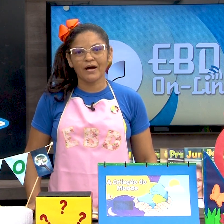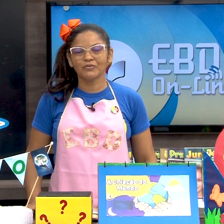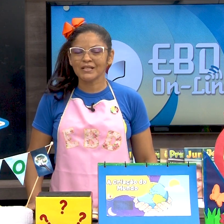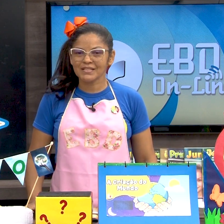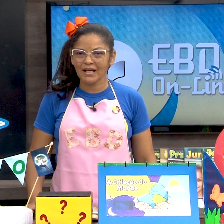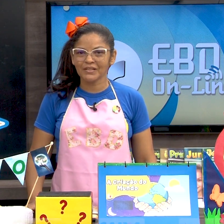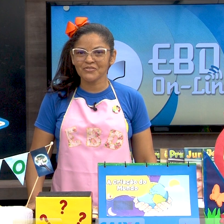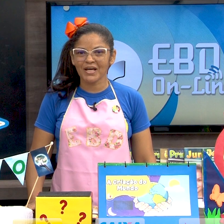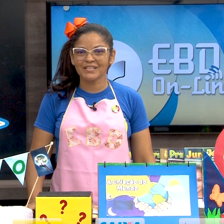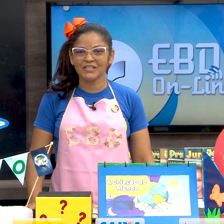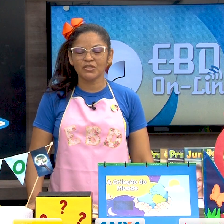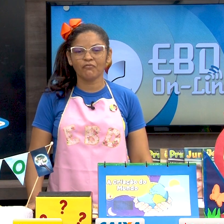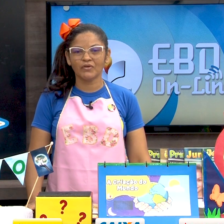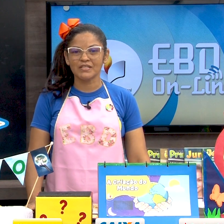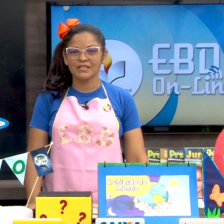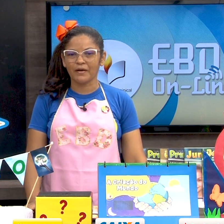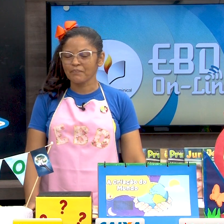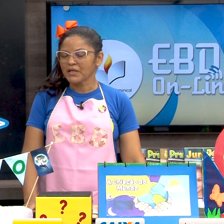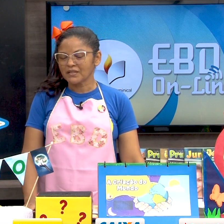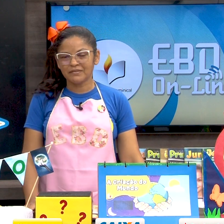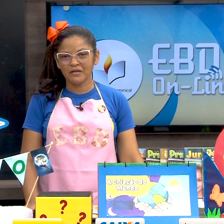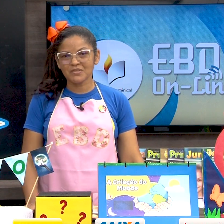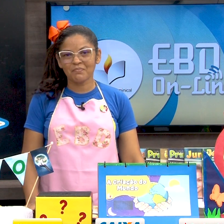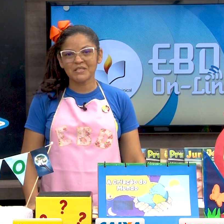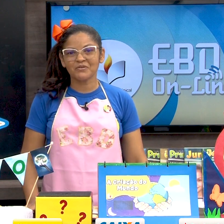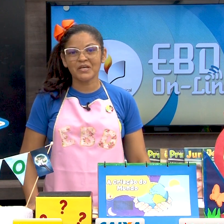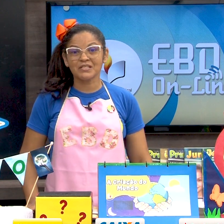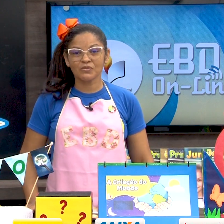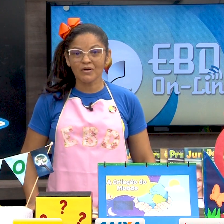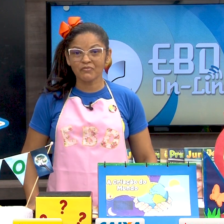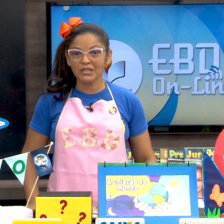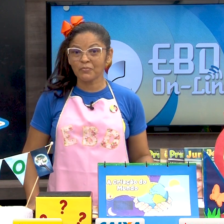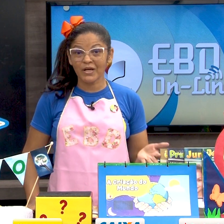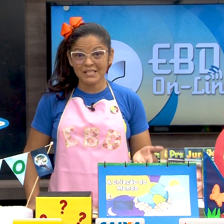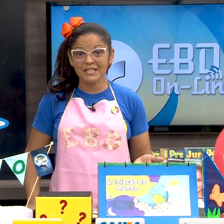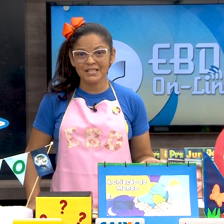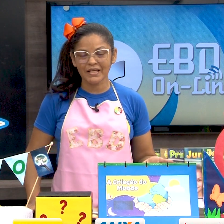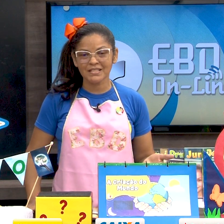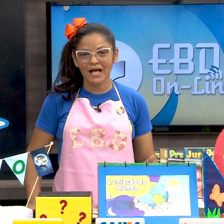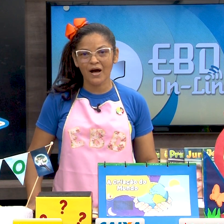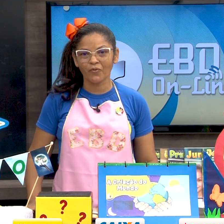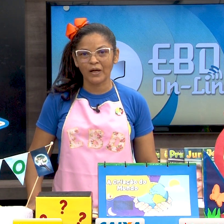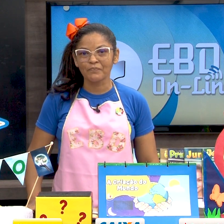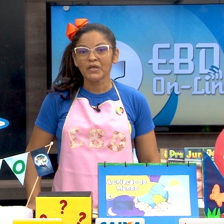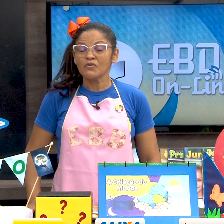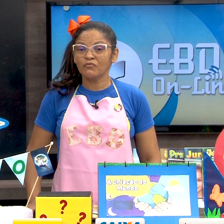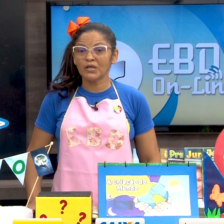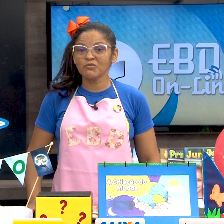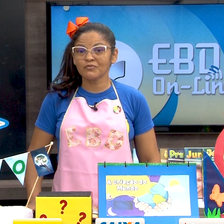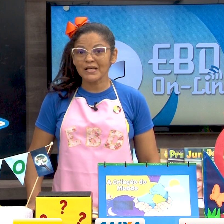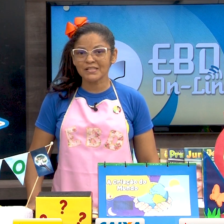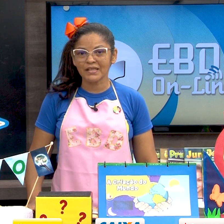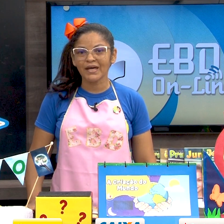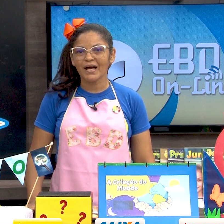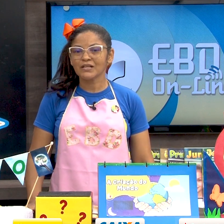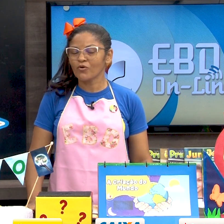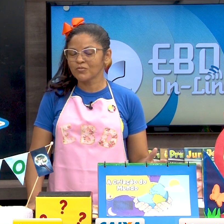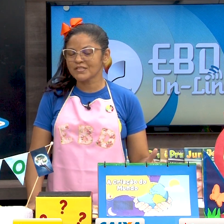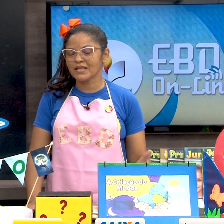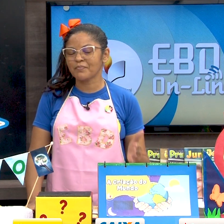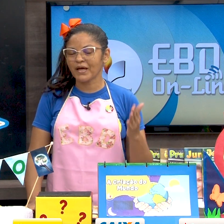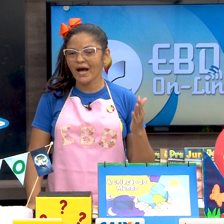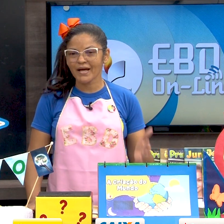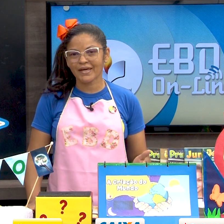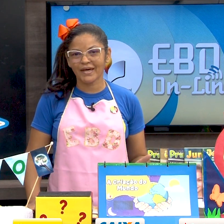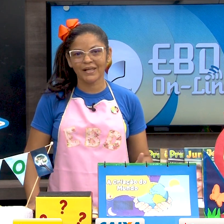dominical da sala do Jardim de Infância Deus abençoe a sua vida por acessar essa aula vamos fazer